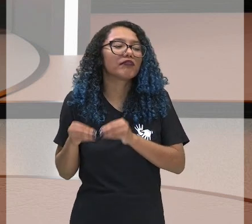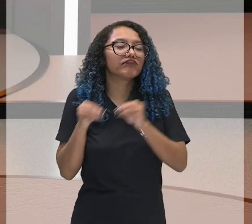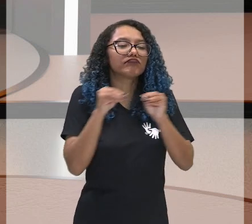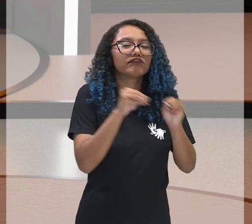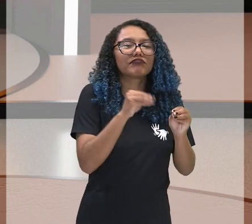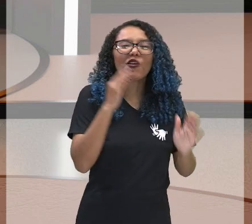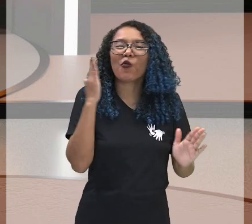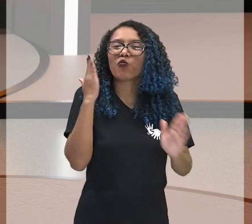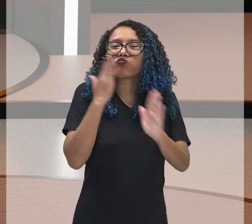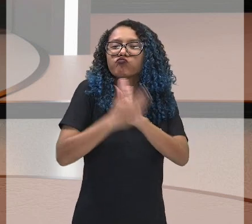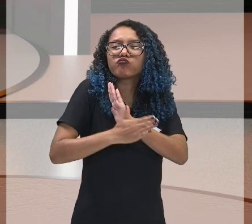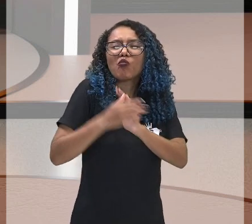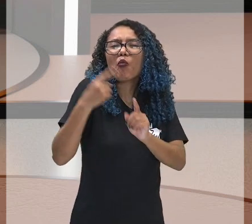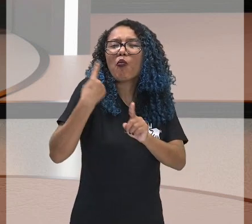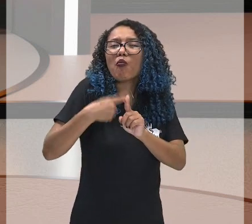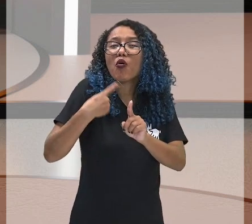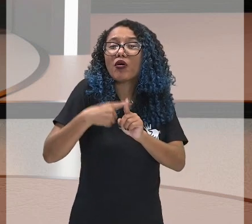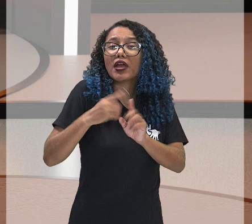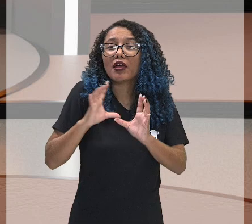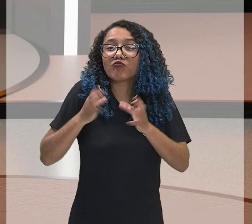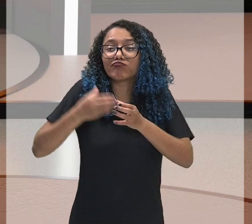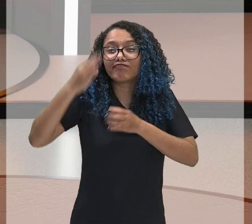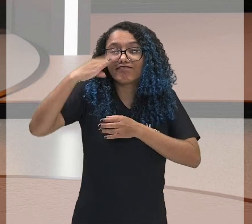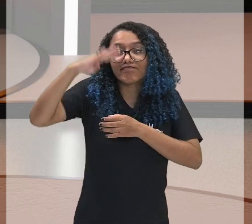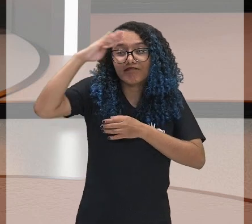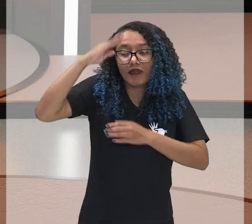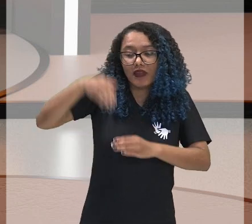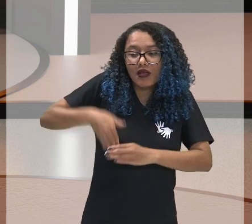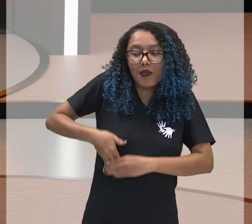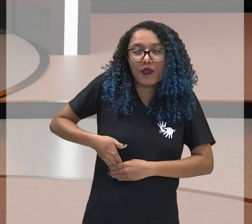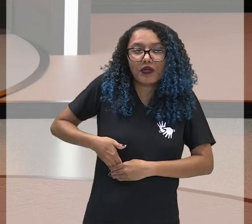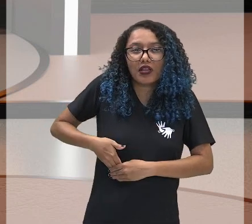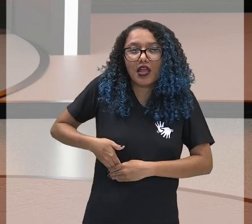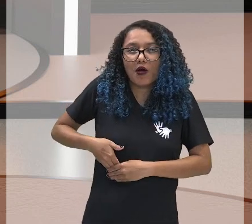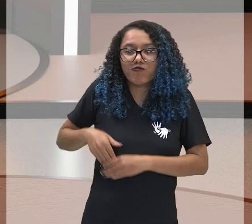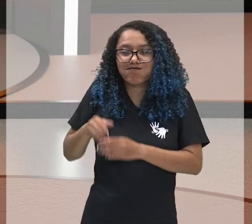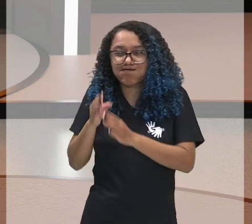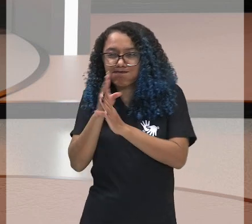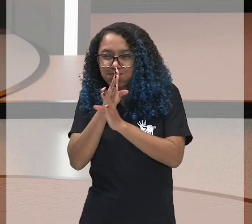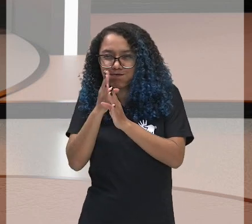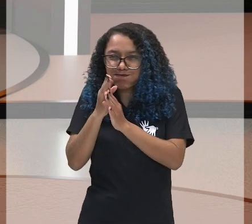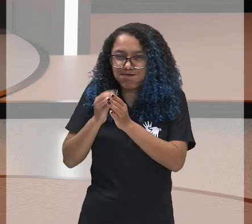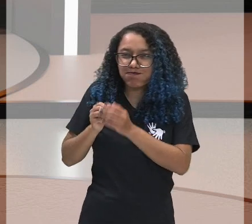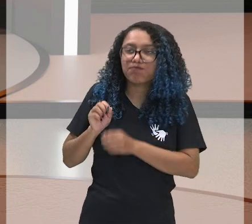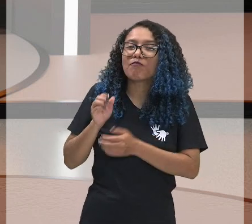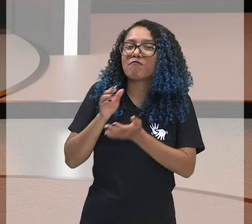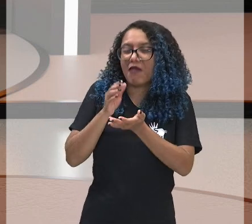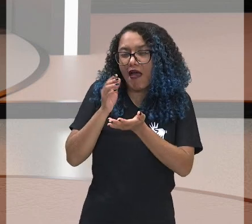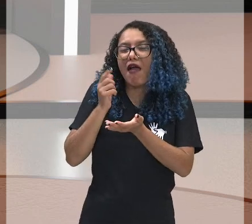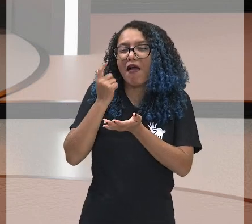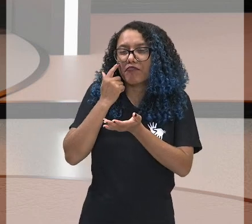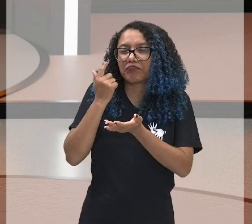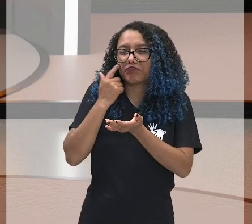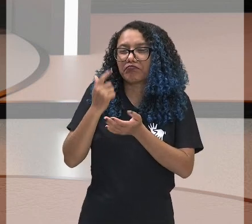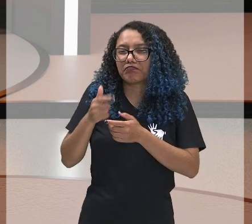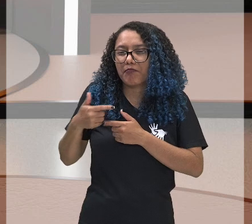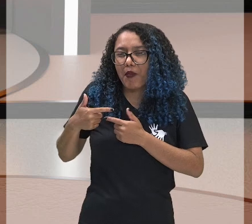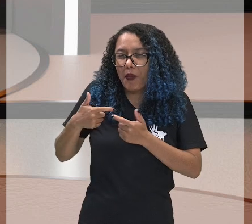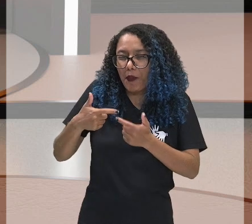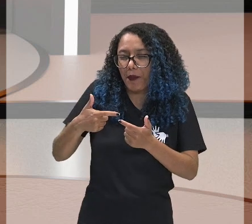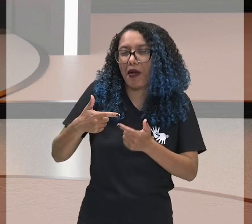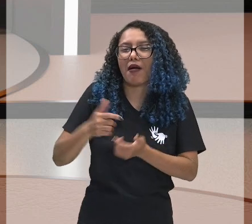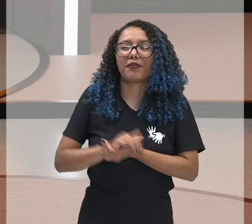Napoleão Bonaparte, que estavam ali batendo as portas de Lisboa. E como o rei, ou melhor,